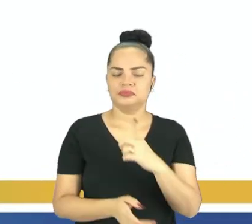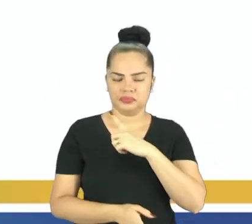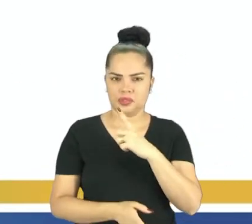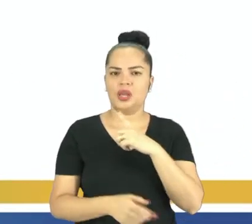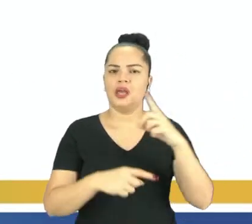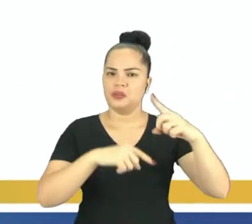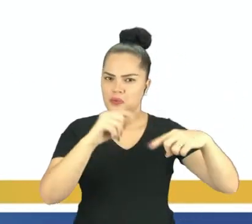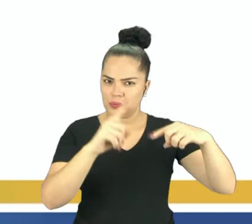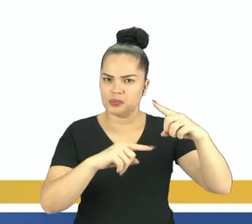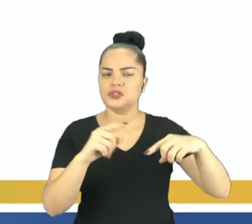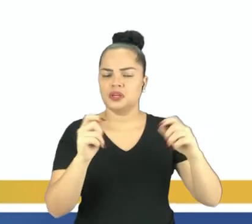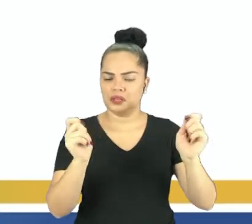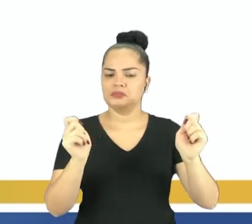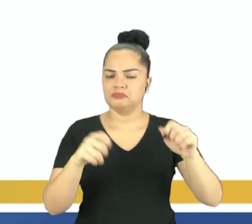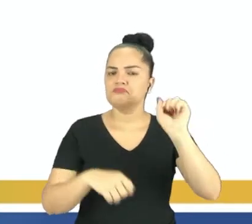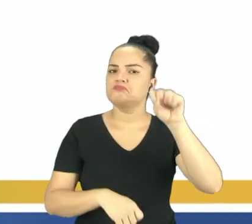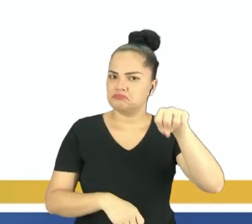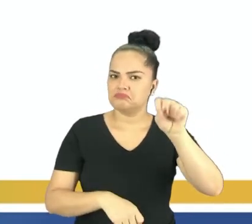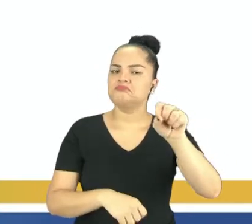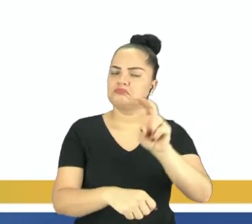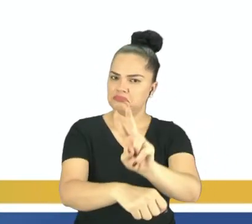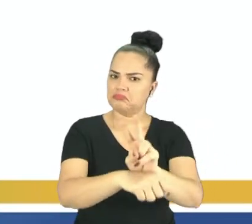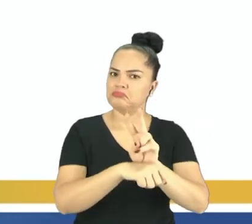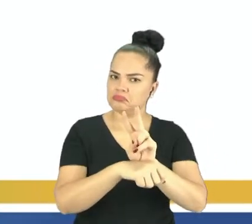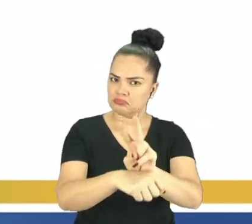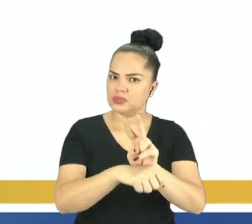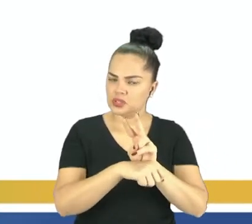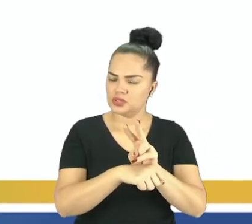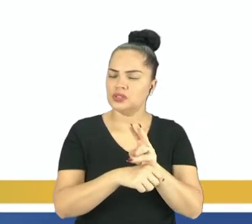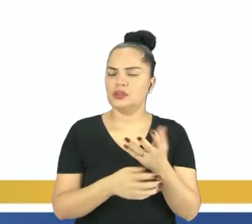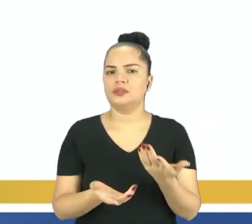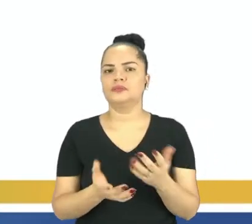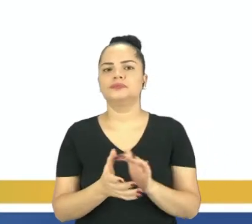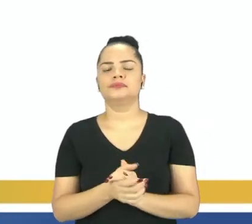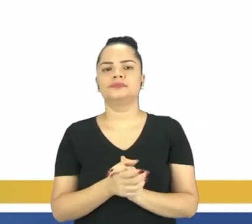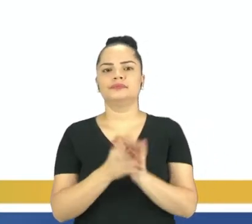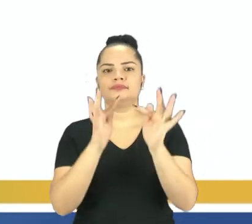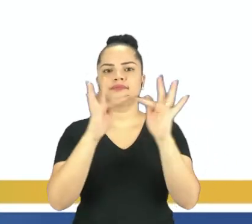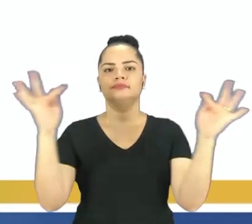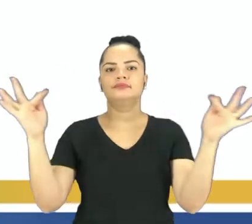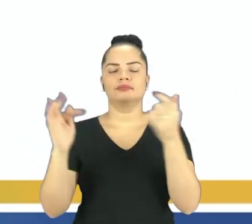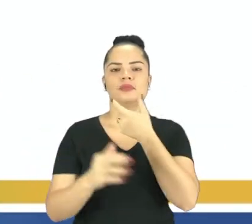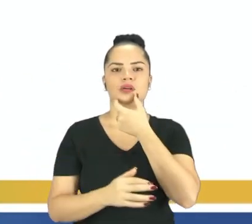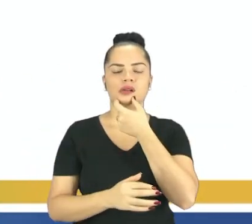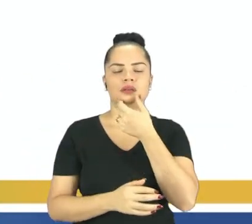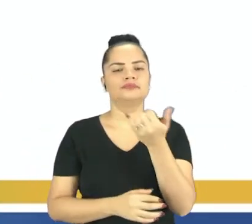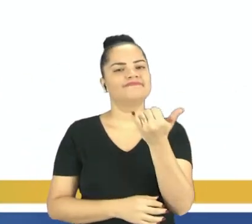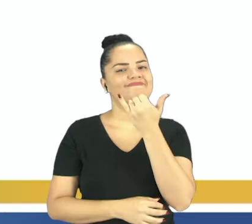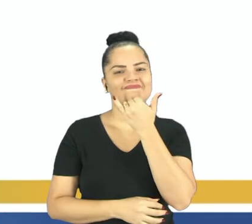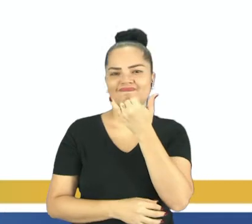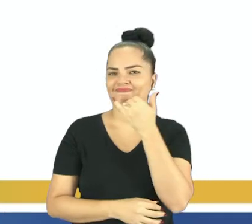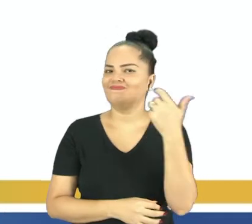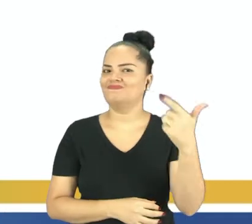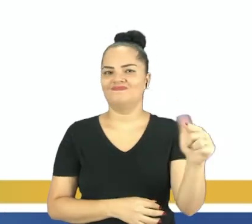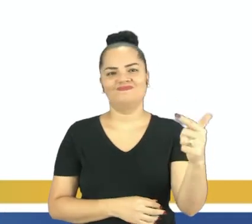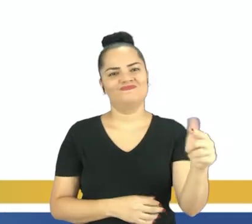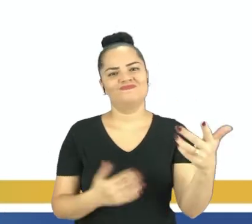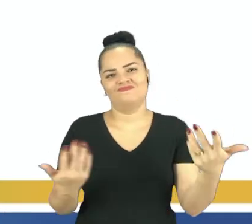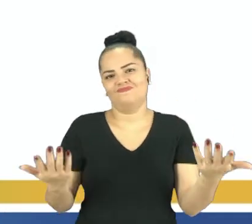objeto e que você vai emprestar. Ou, I'm sorry, I don't have one. Me desculpa, eu não tenho